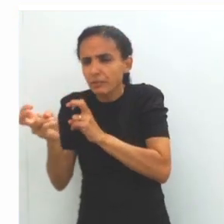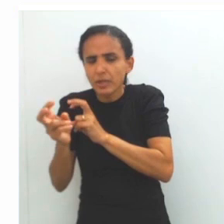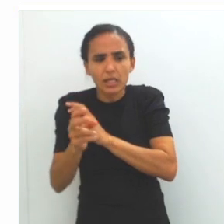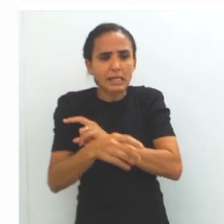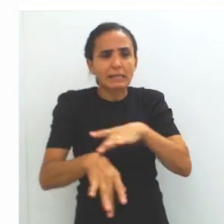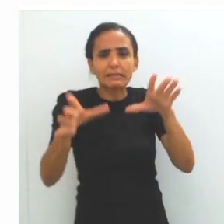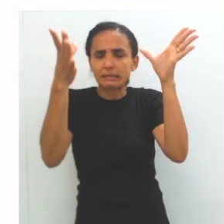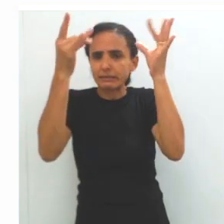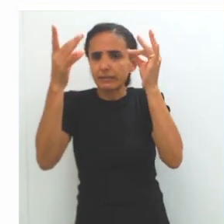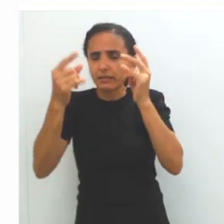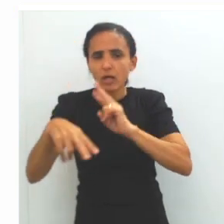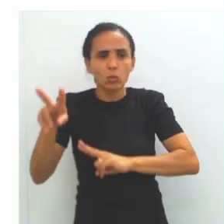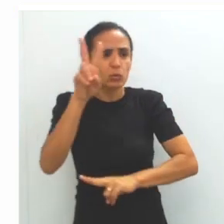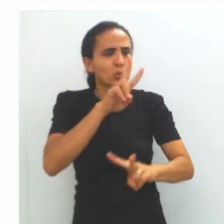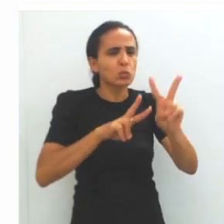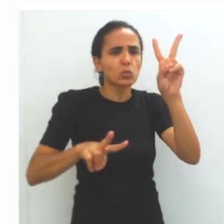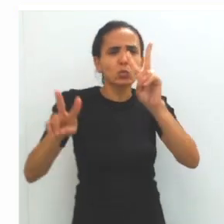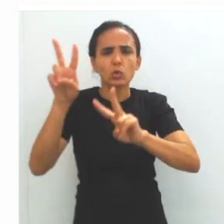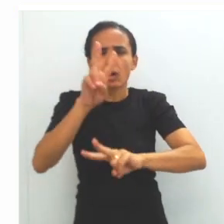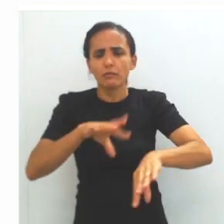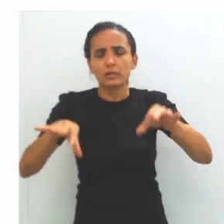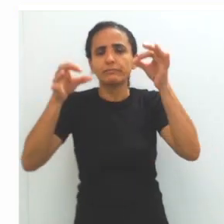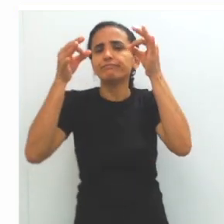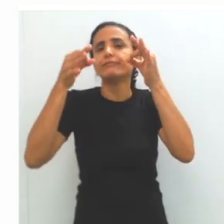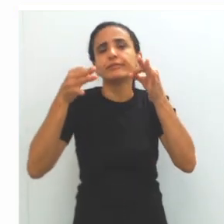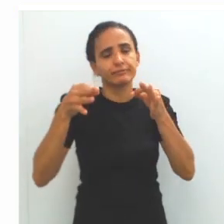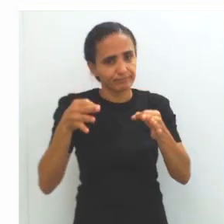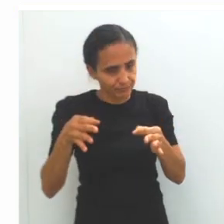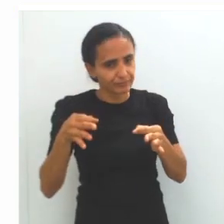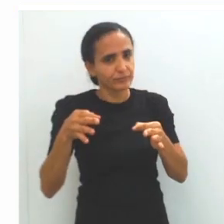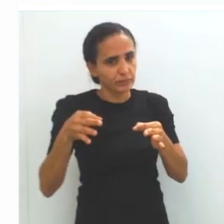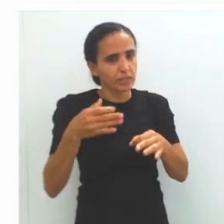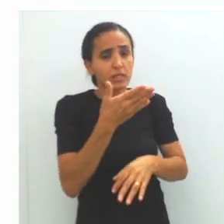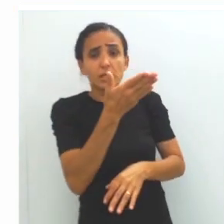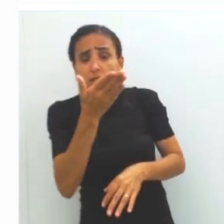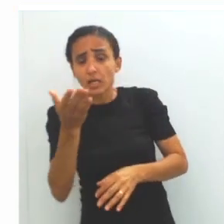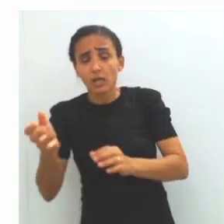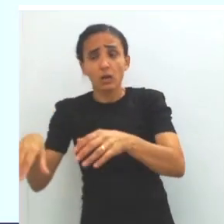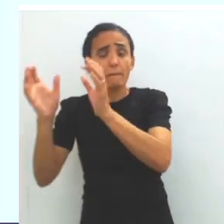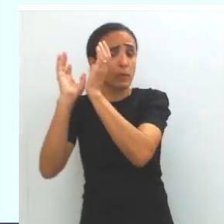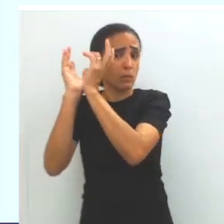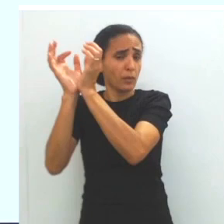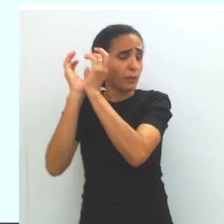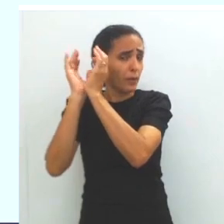em foco seja vista da posição correta. E